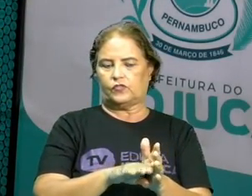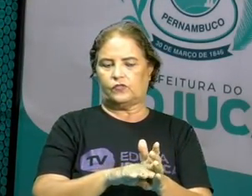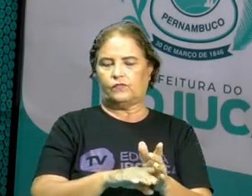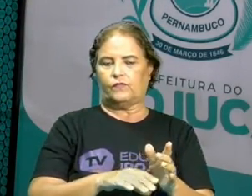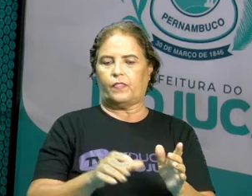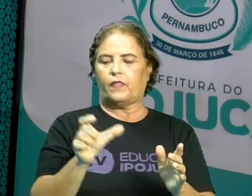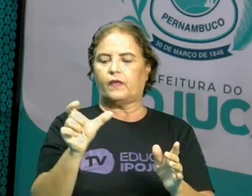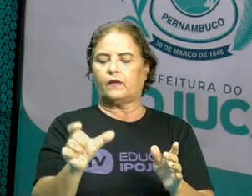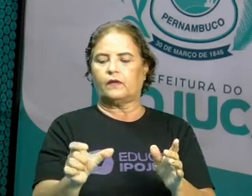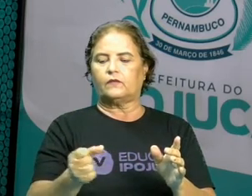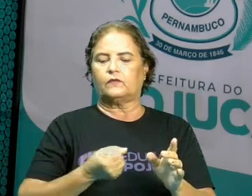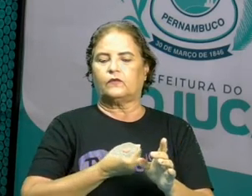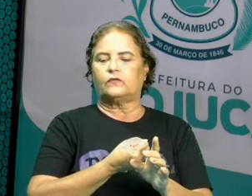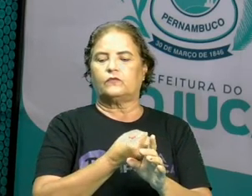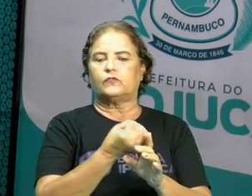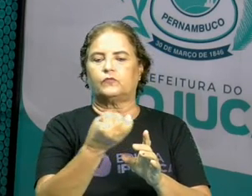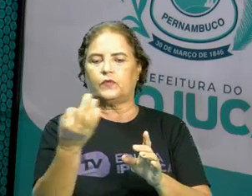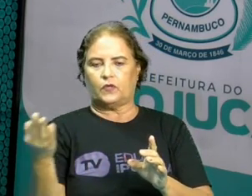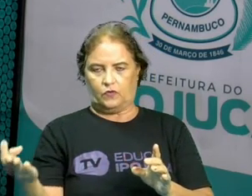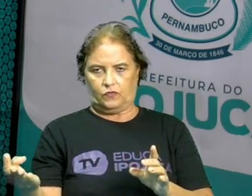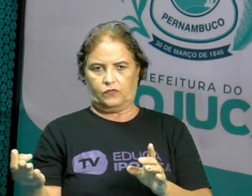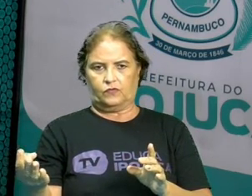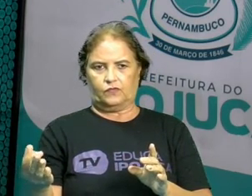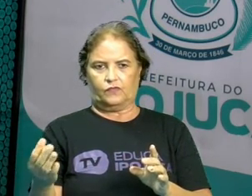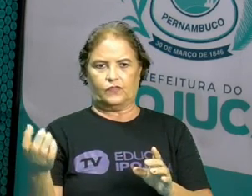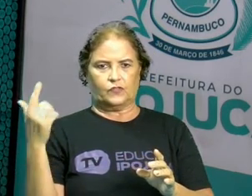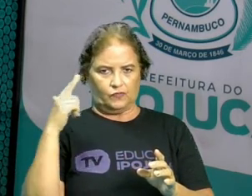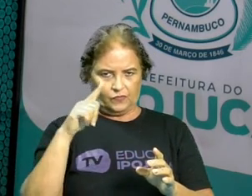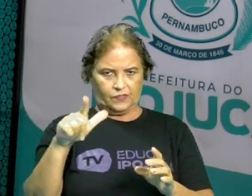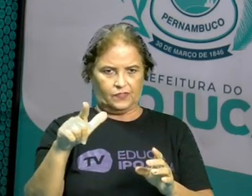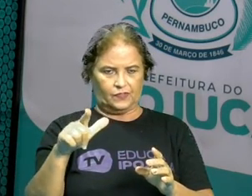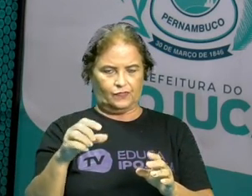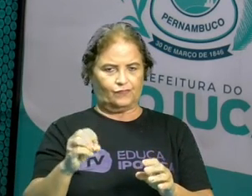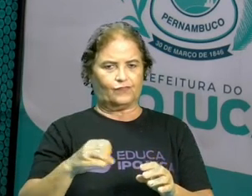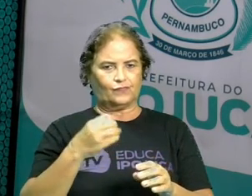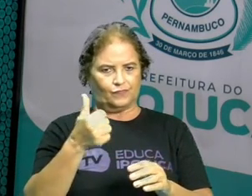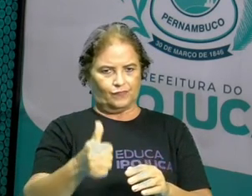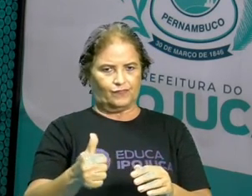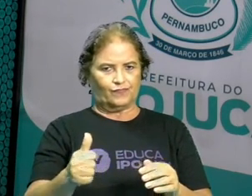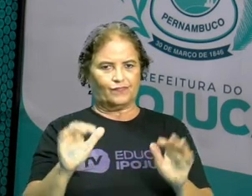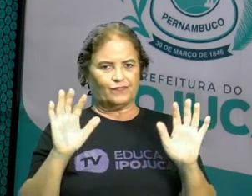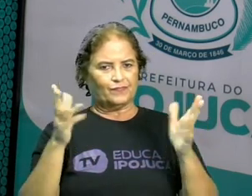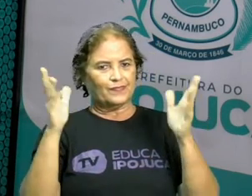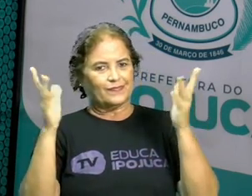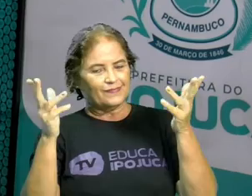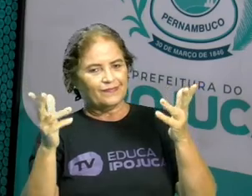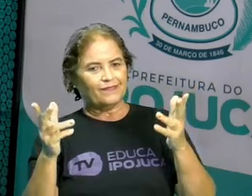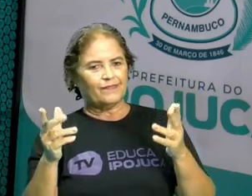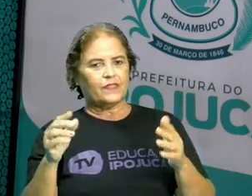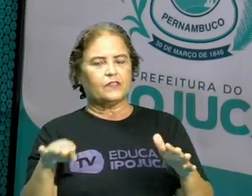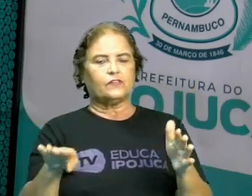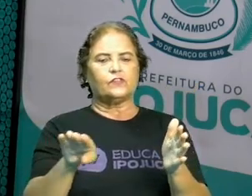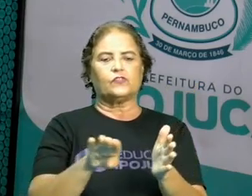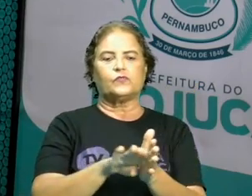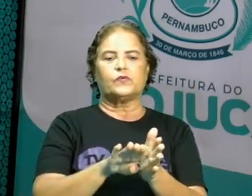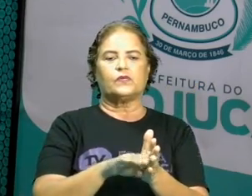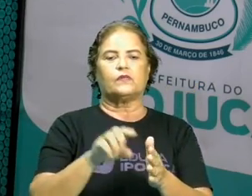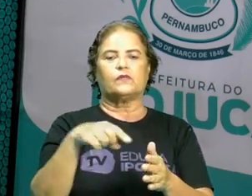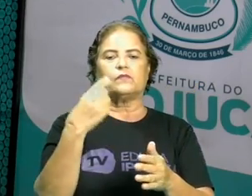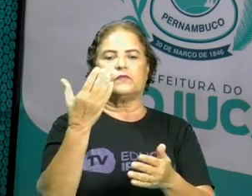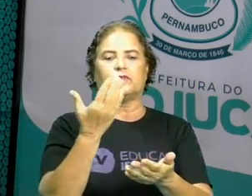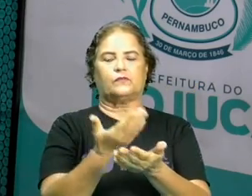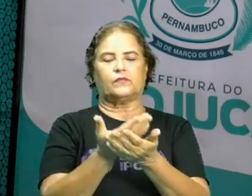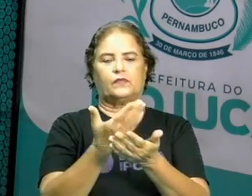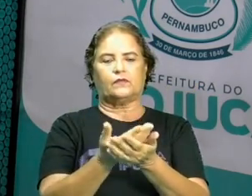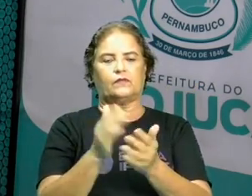aqui. E aí, você conseguiu? Deu tudo certo? Parabéns. Vou te esperar na próxima aula. Tchau, tchau.